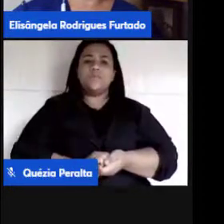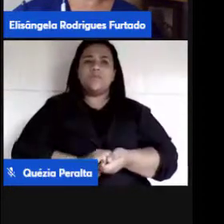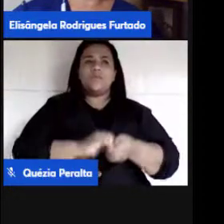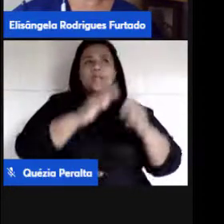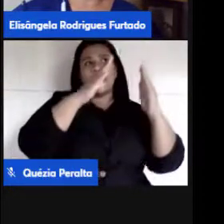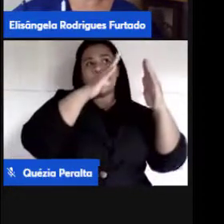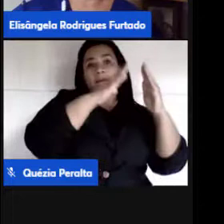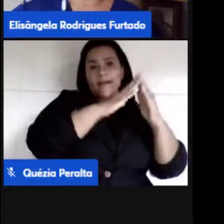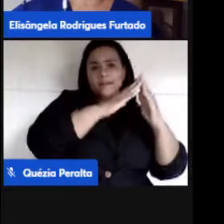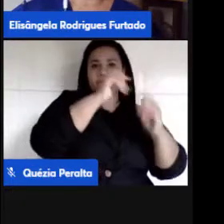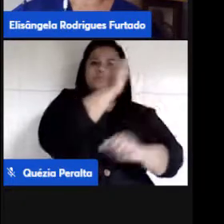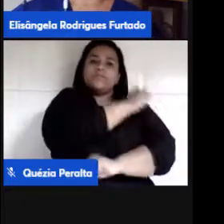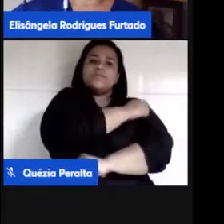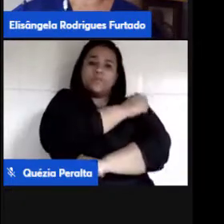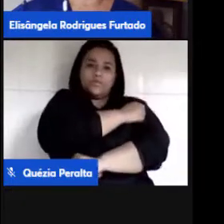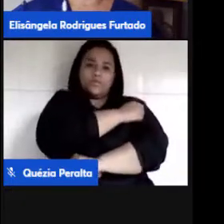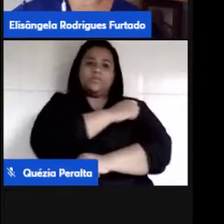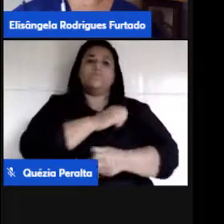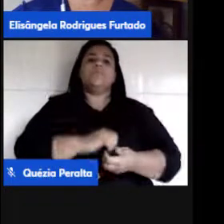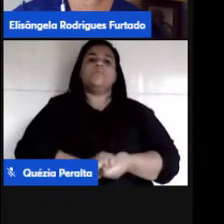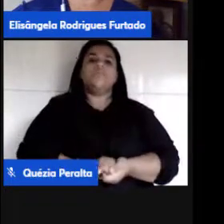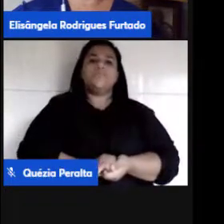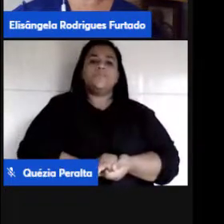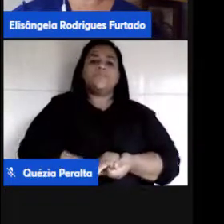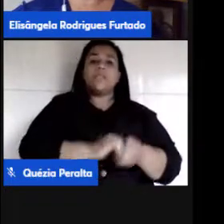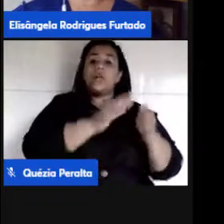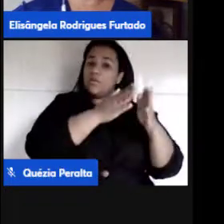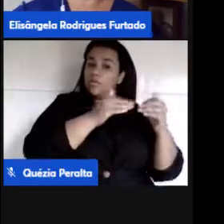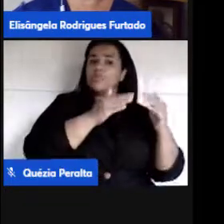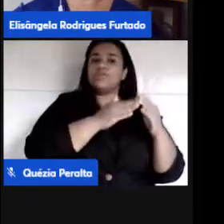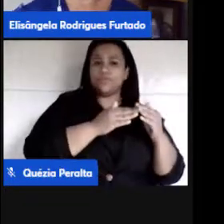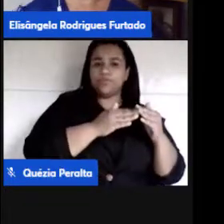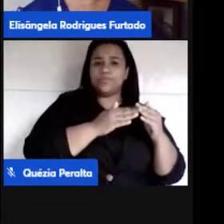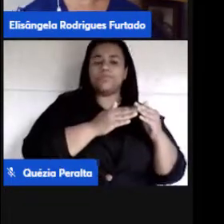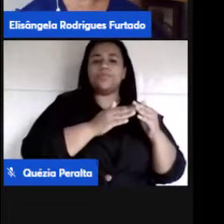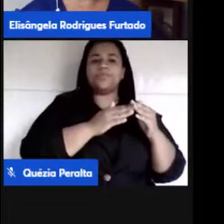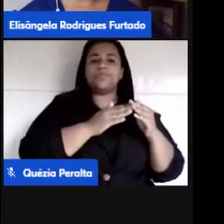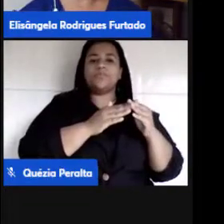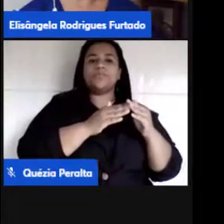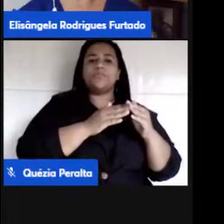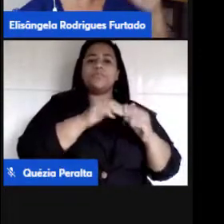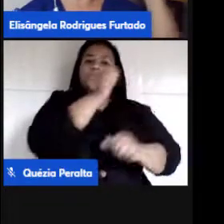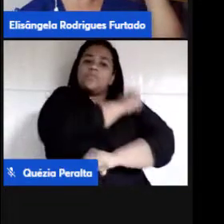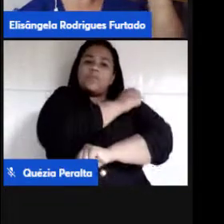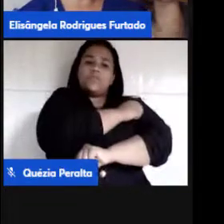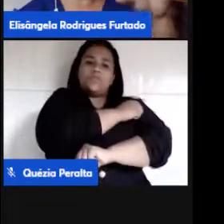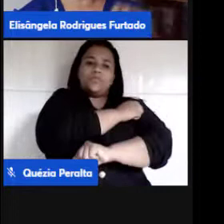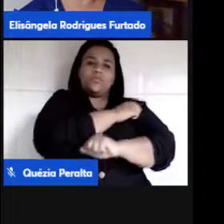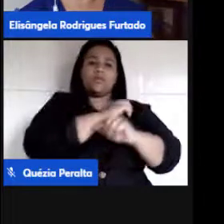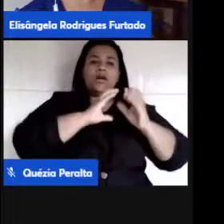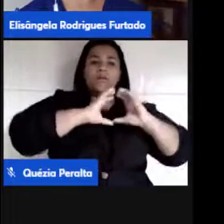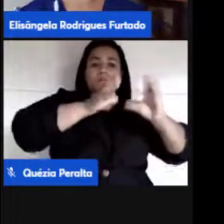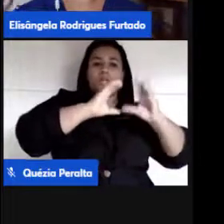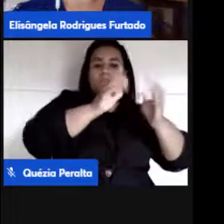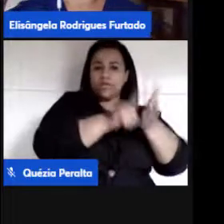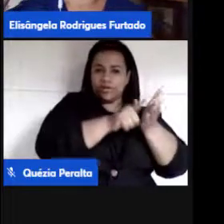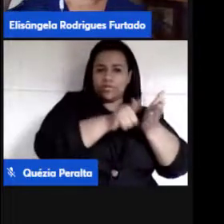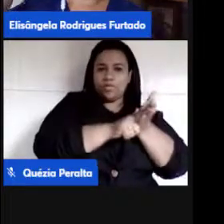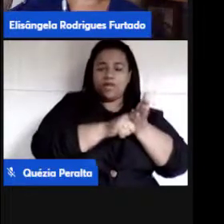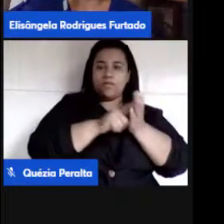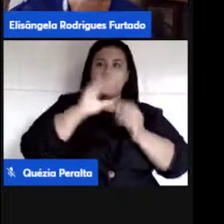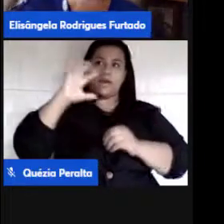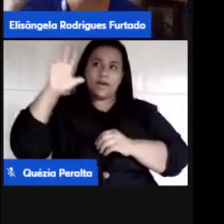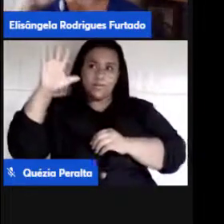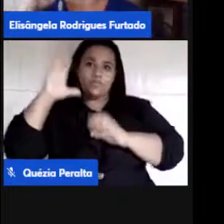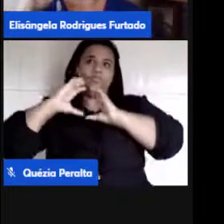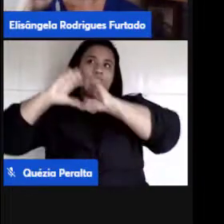aluno. Lá eu pedi para ele arremessar com a bolinha de papel com a mão direita, depois eu pedi para ele